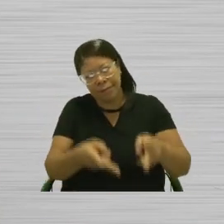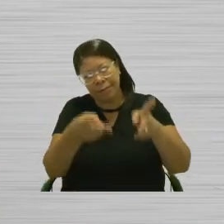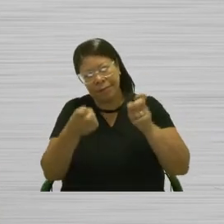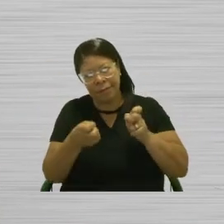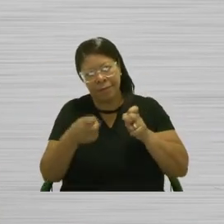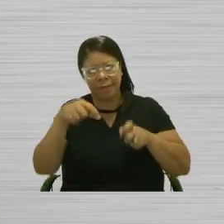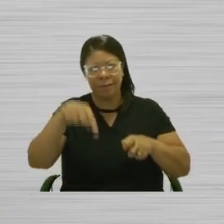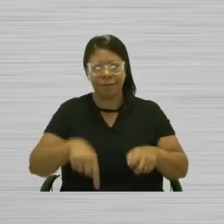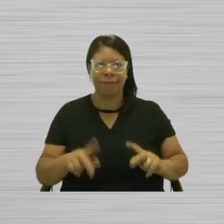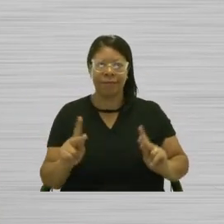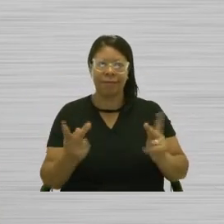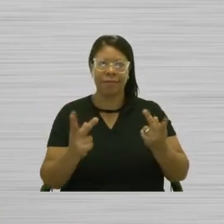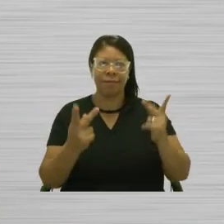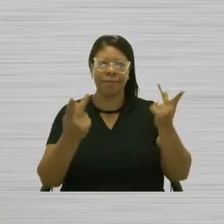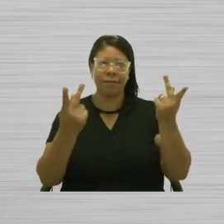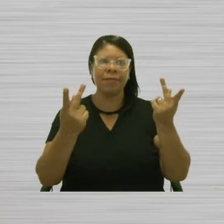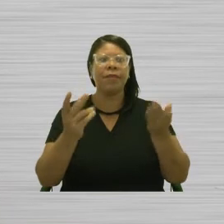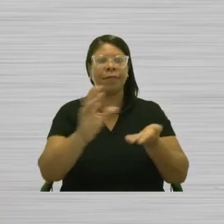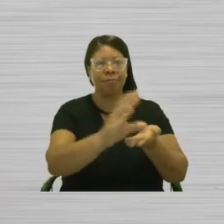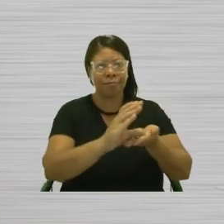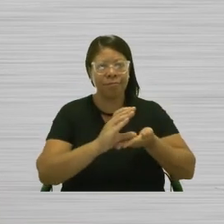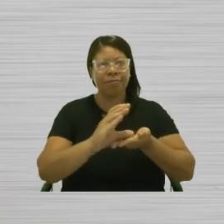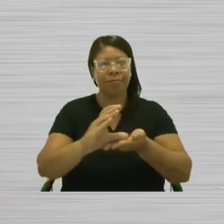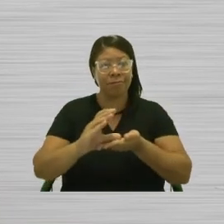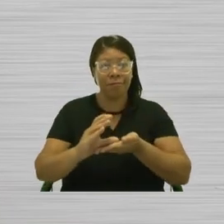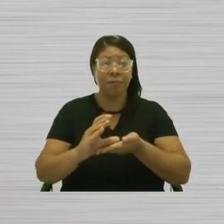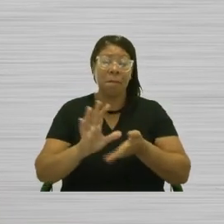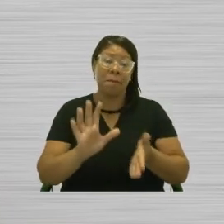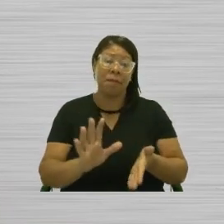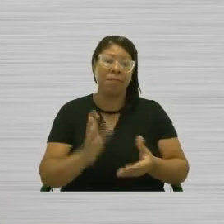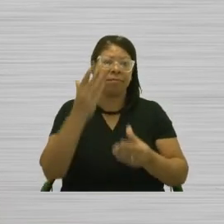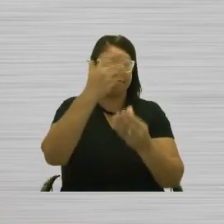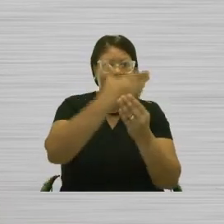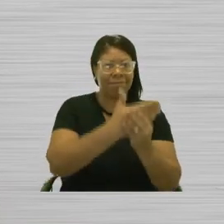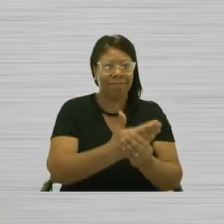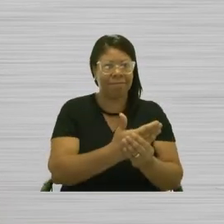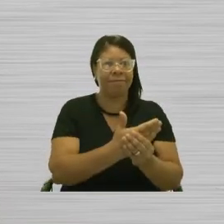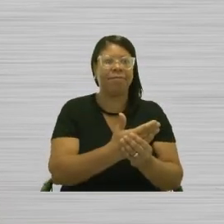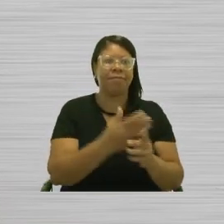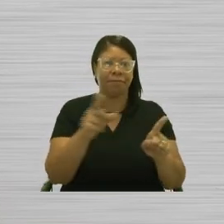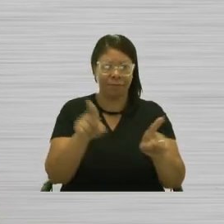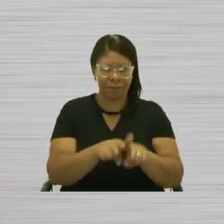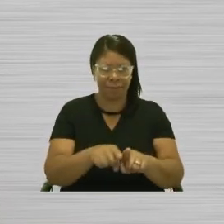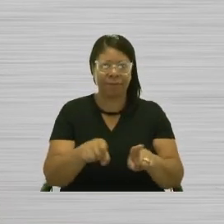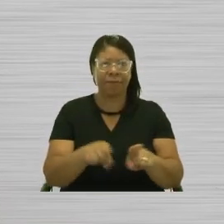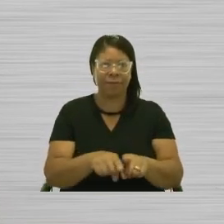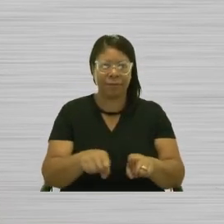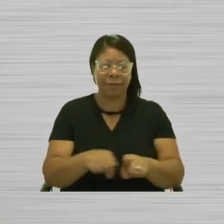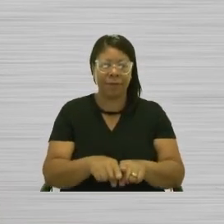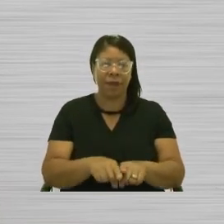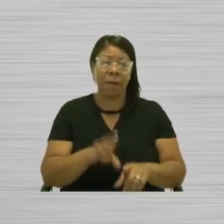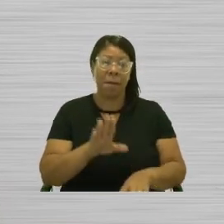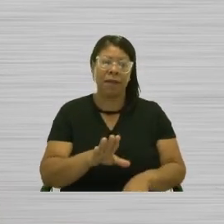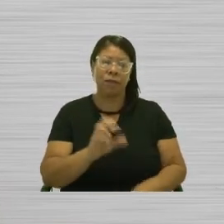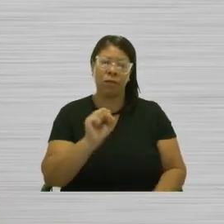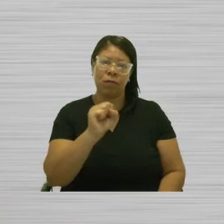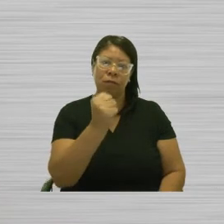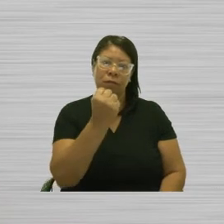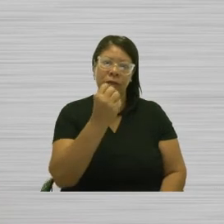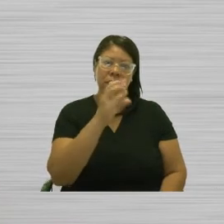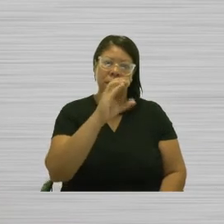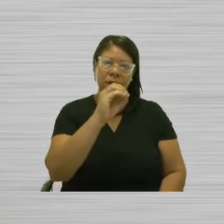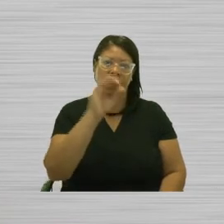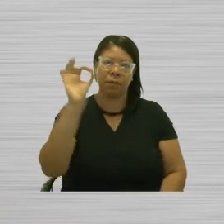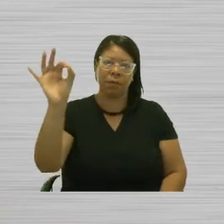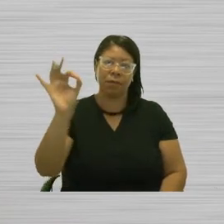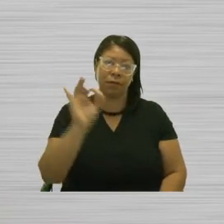vem recebendo muitas ações judiciais, né? E essas ações, mais de 80% deveria ser